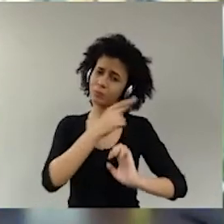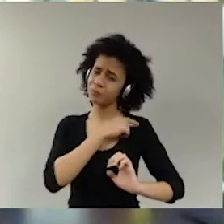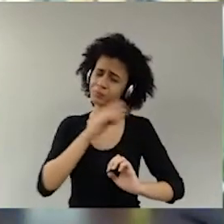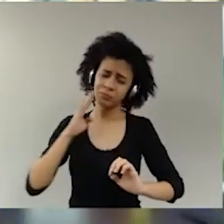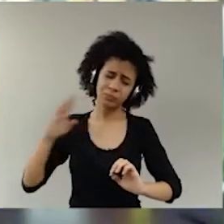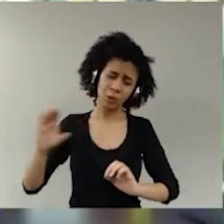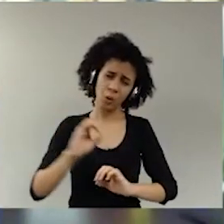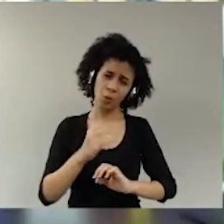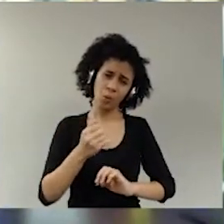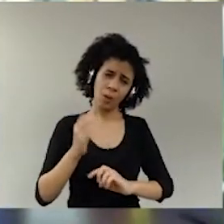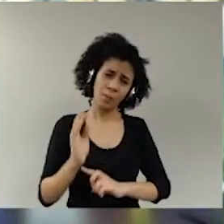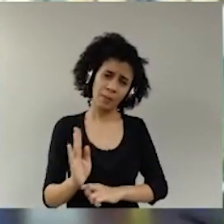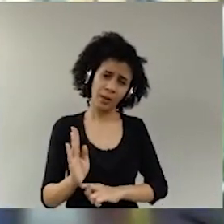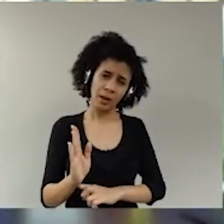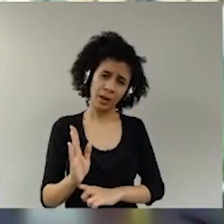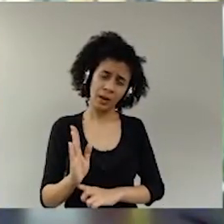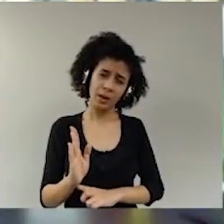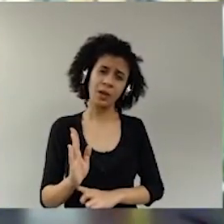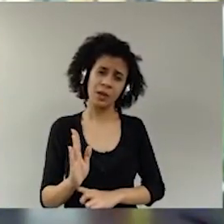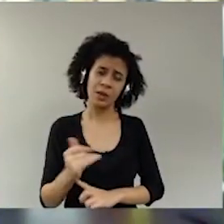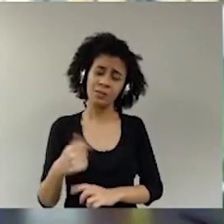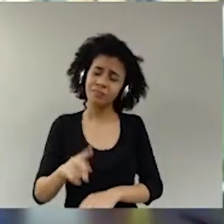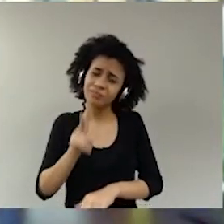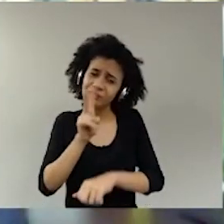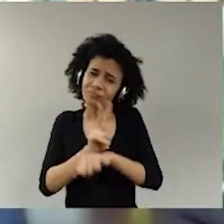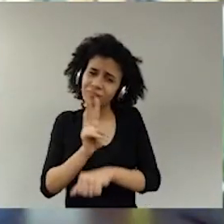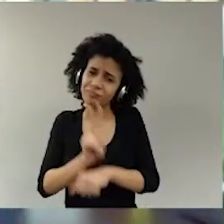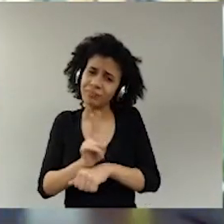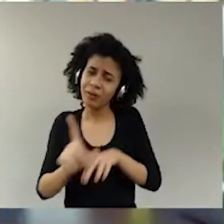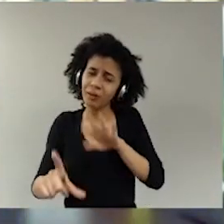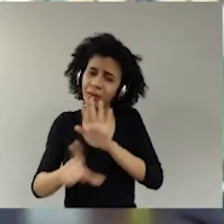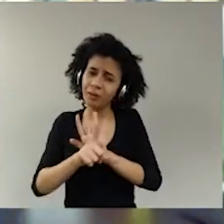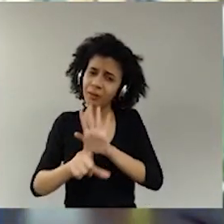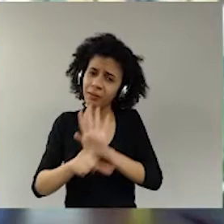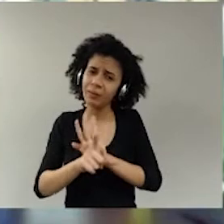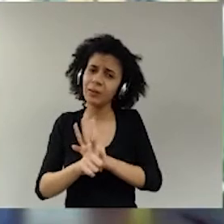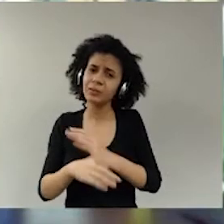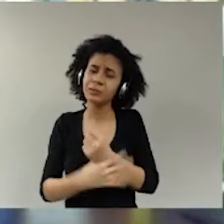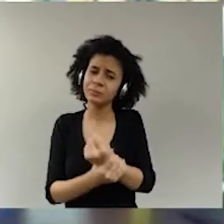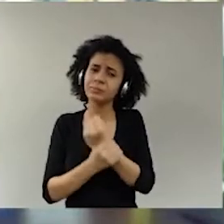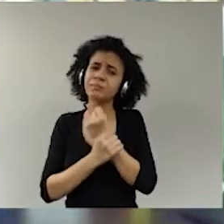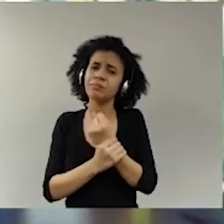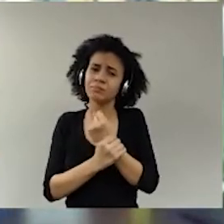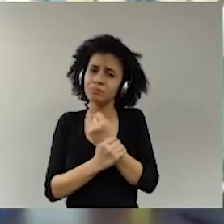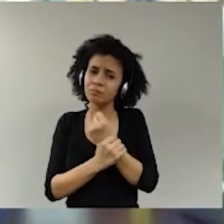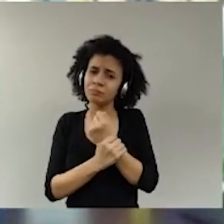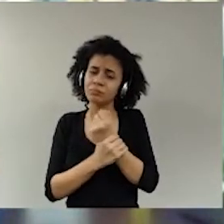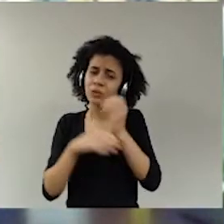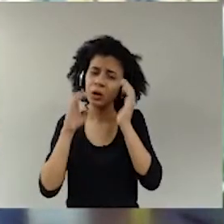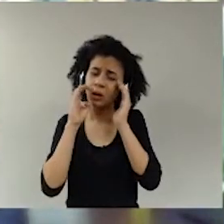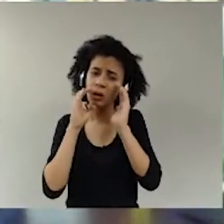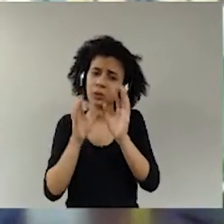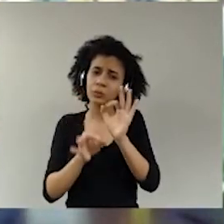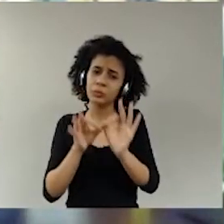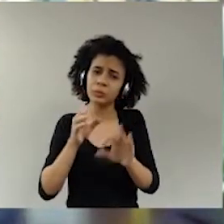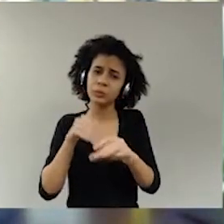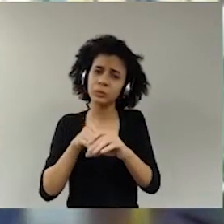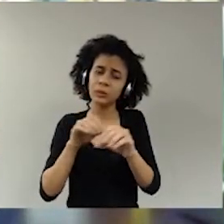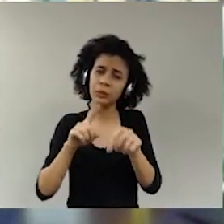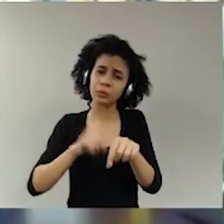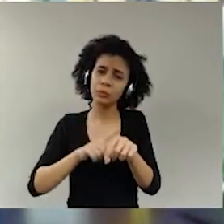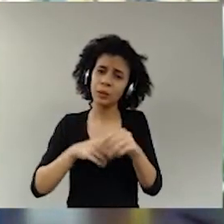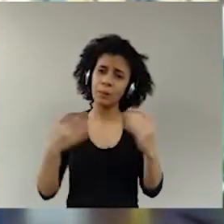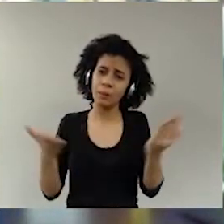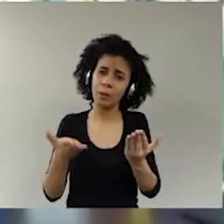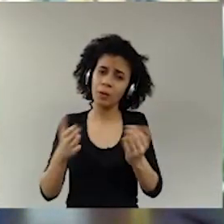do Brasil de preservar a lei, o ordenamento jurídico dentro de um contexto